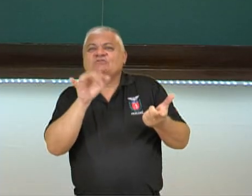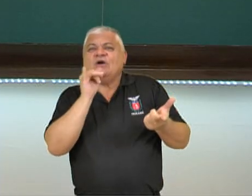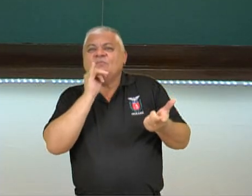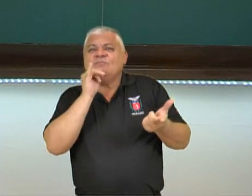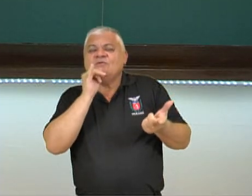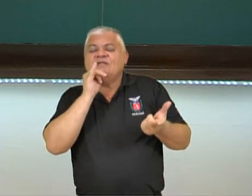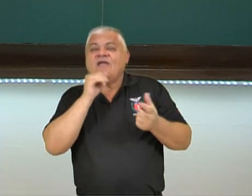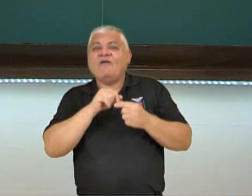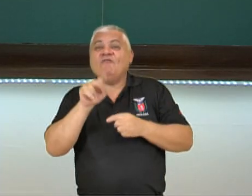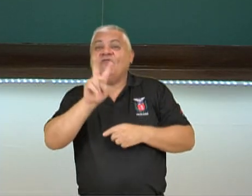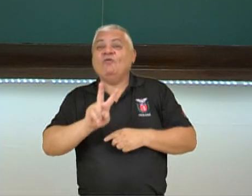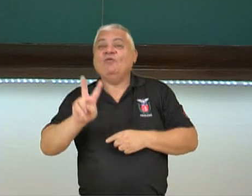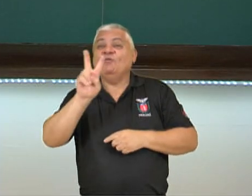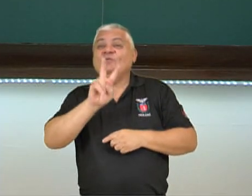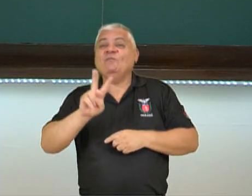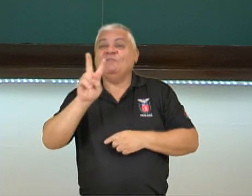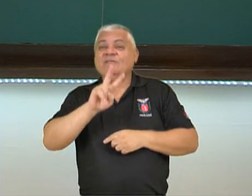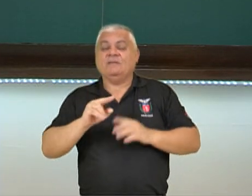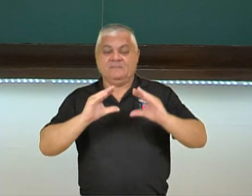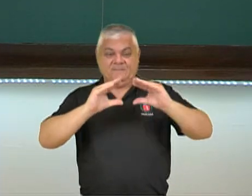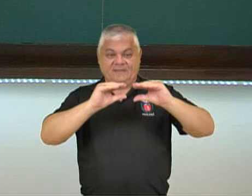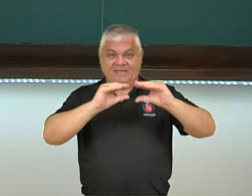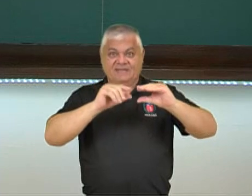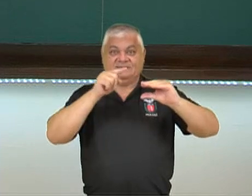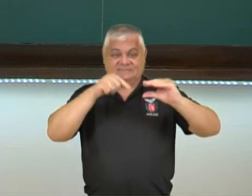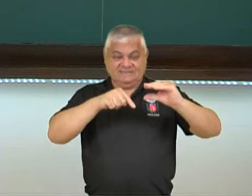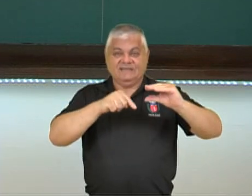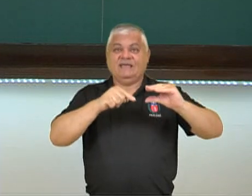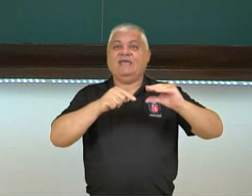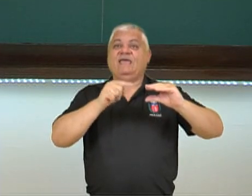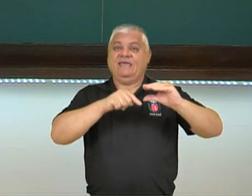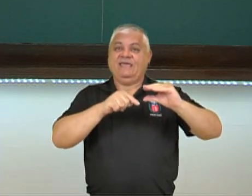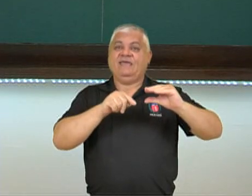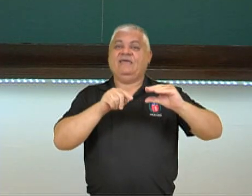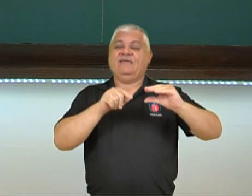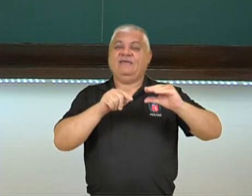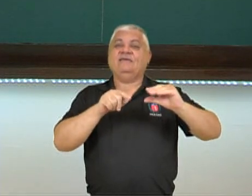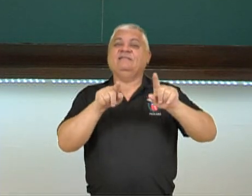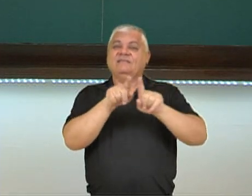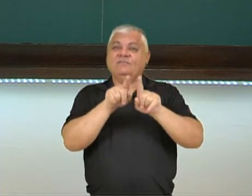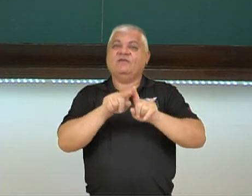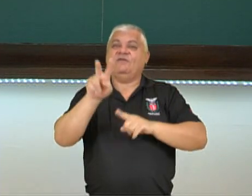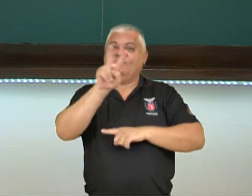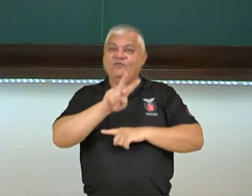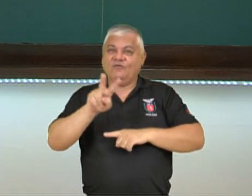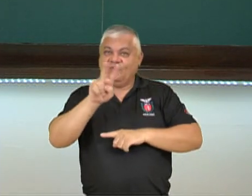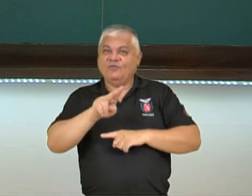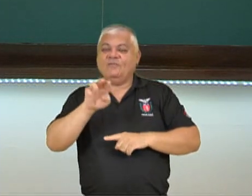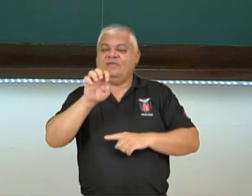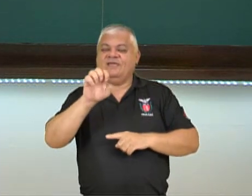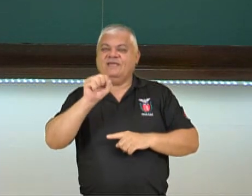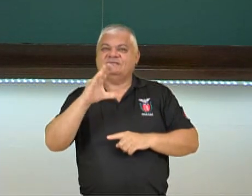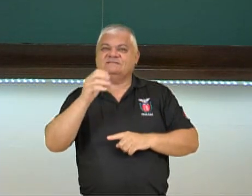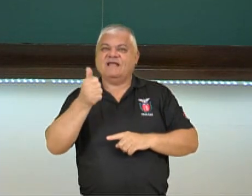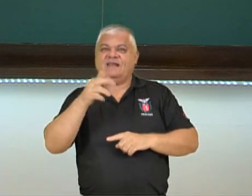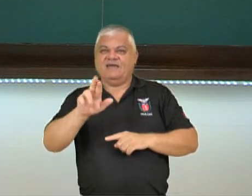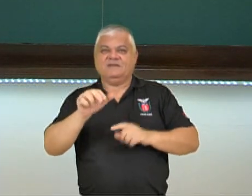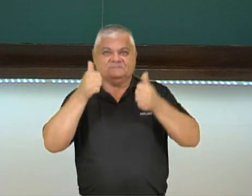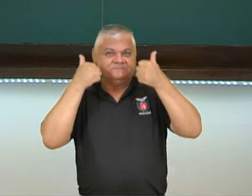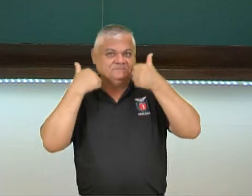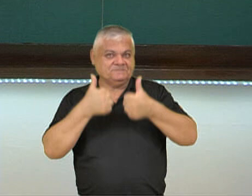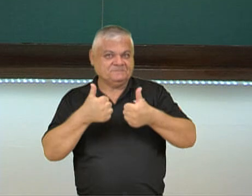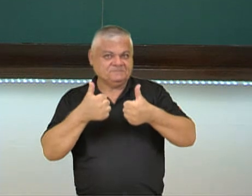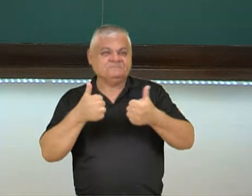pelo volume. A massa é uma grandeza escalar, como também o volume é uma grandeza escalar.